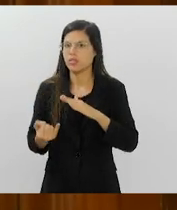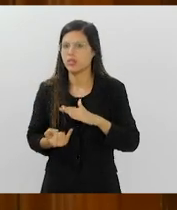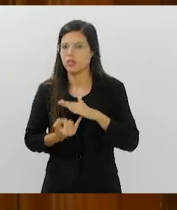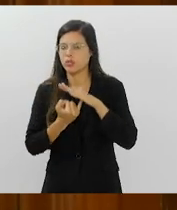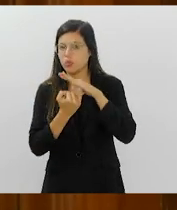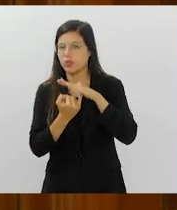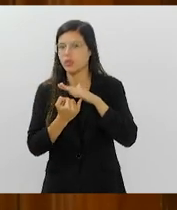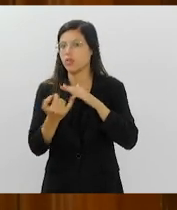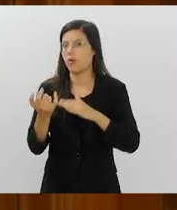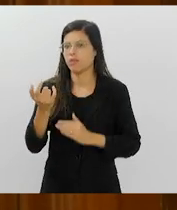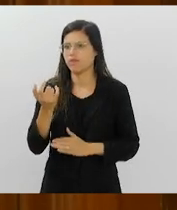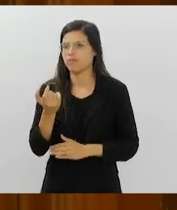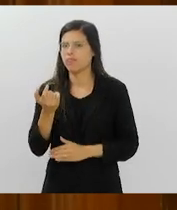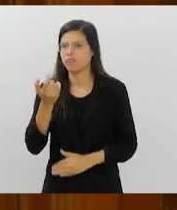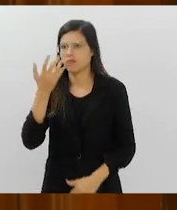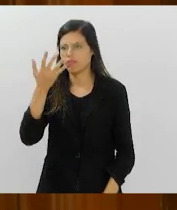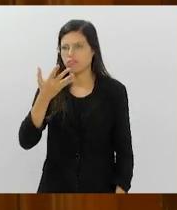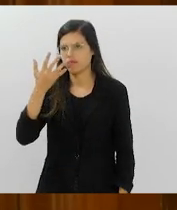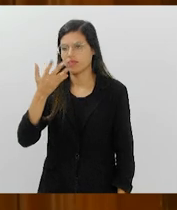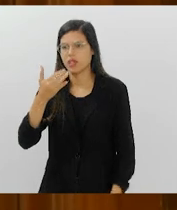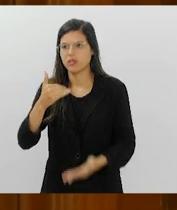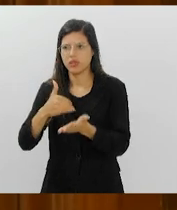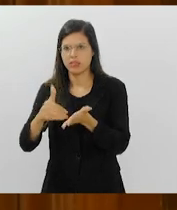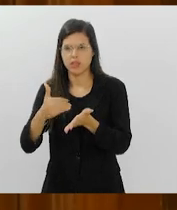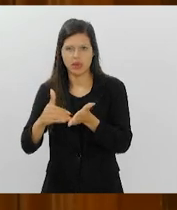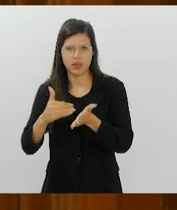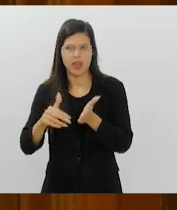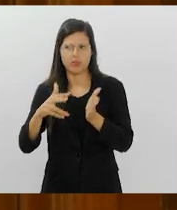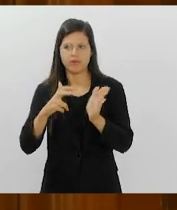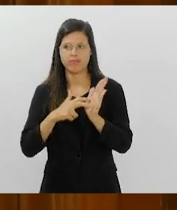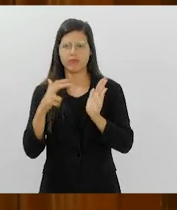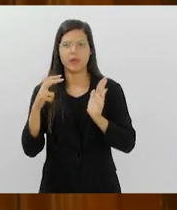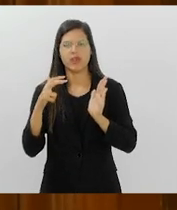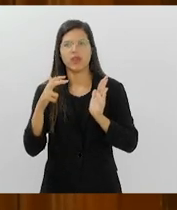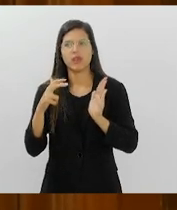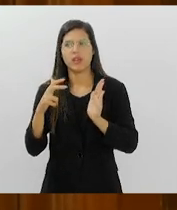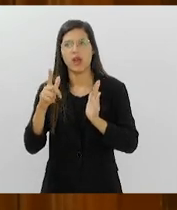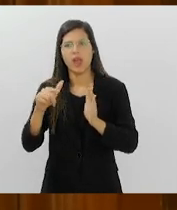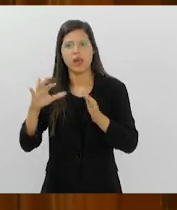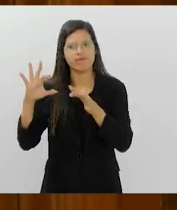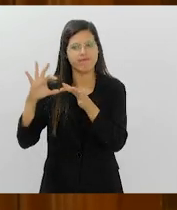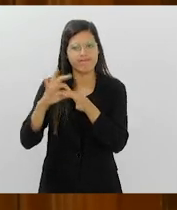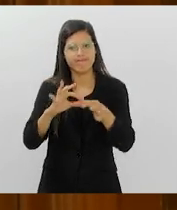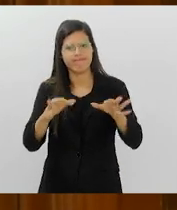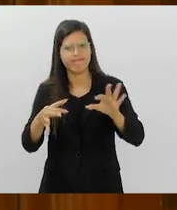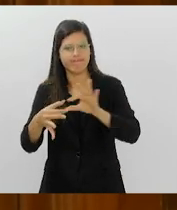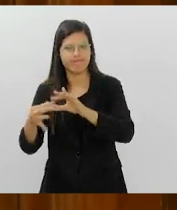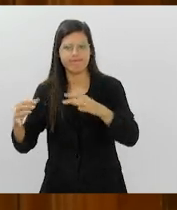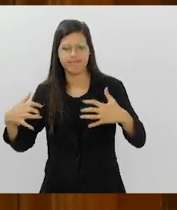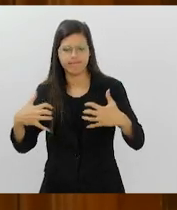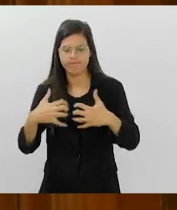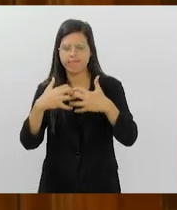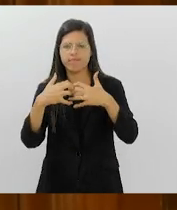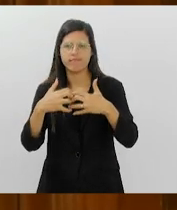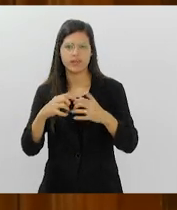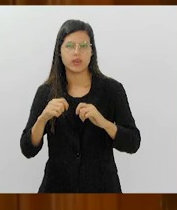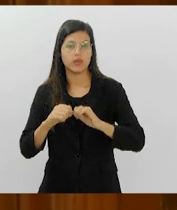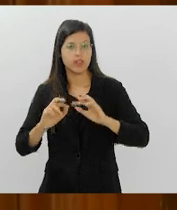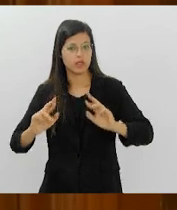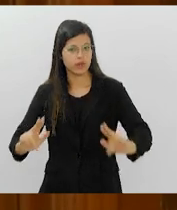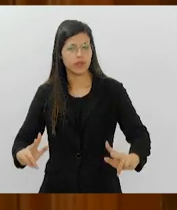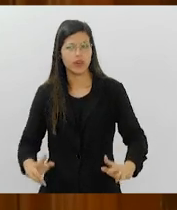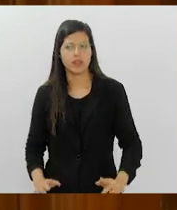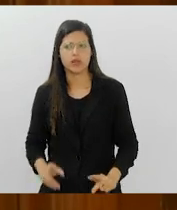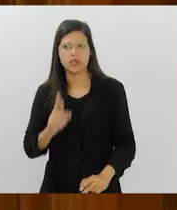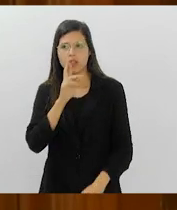a palavra realmente falada pelo secretário mais cedo e difundida por todos nós aqui é a integração. Isso que fez diferença. Então, respondendo a